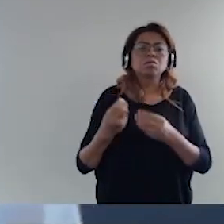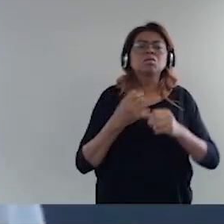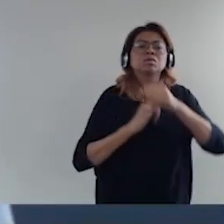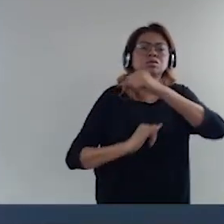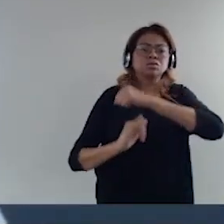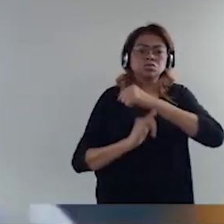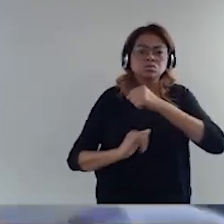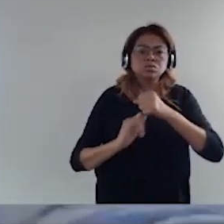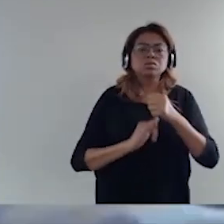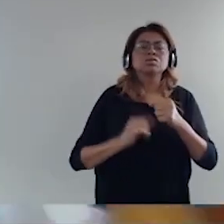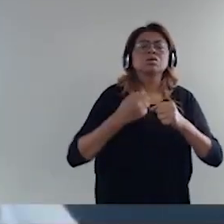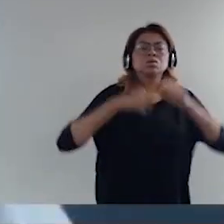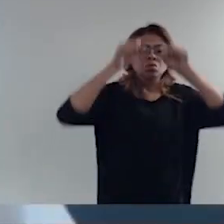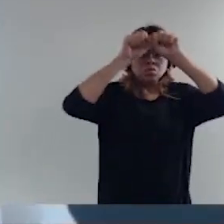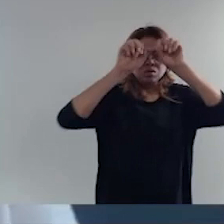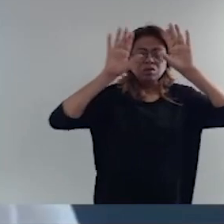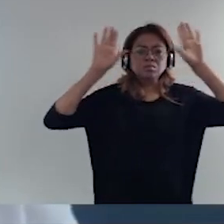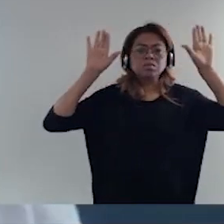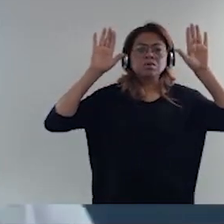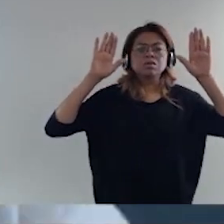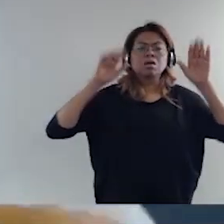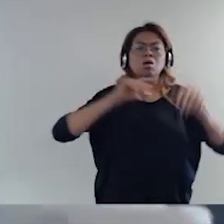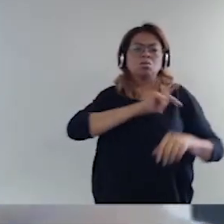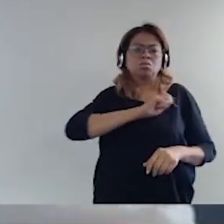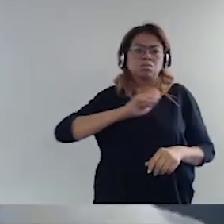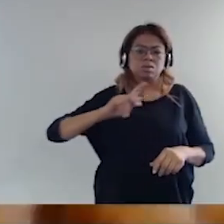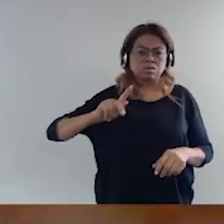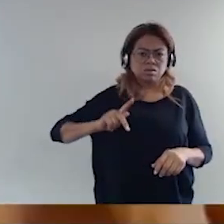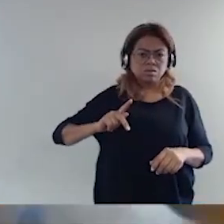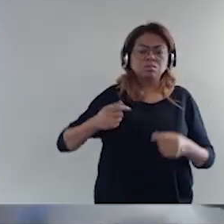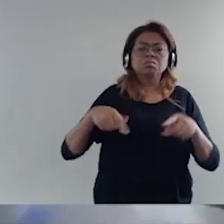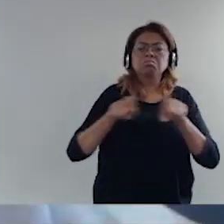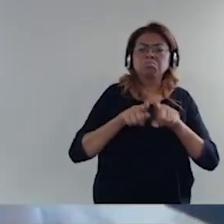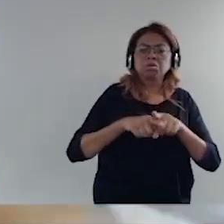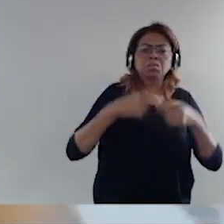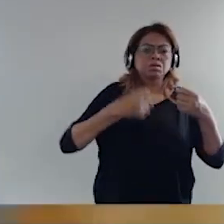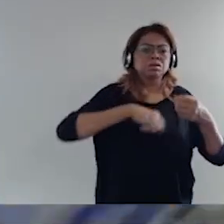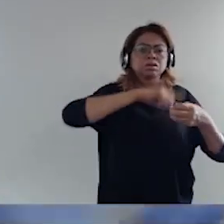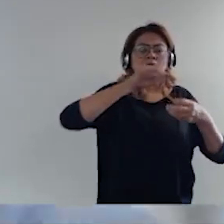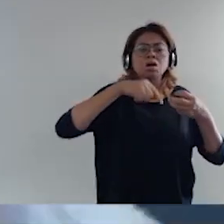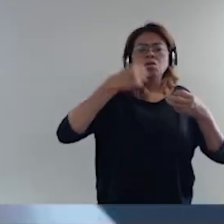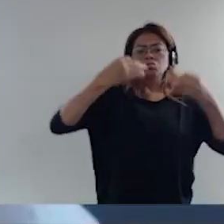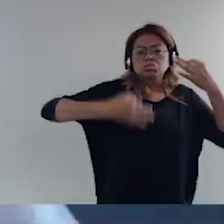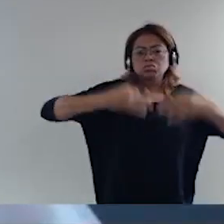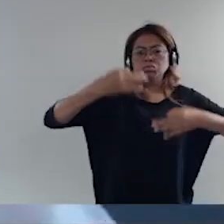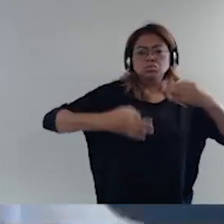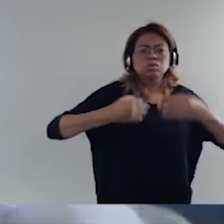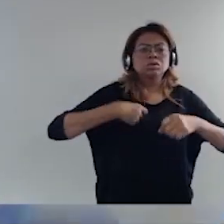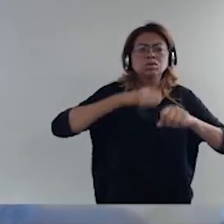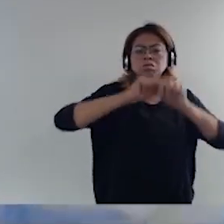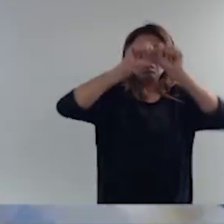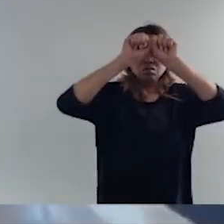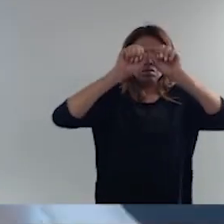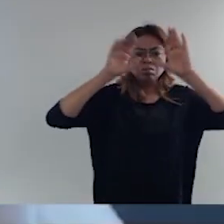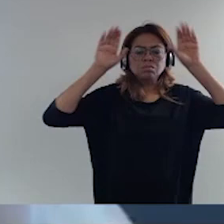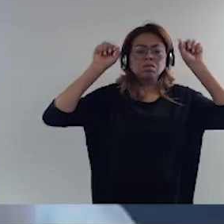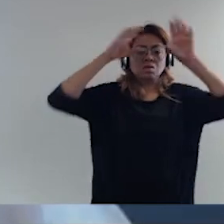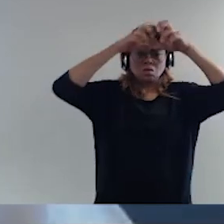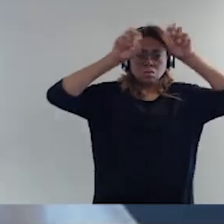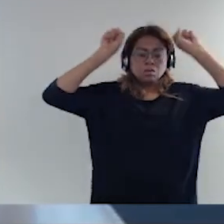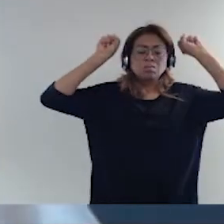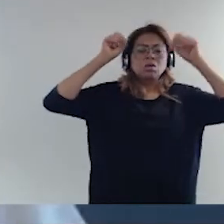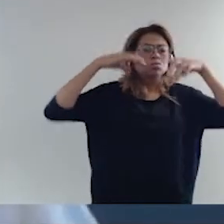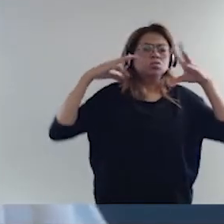É Tribunal de Contas, Ministério Público, Judiciário, diversos tribunais, todos eles com